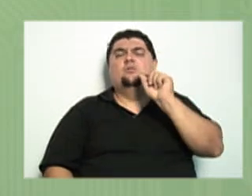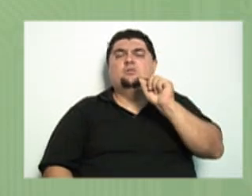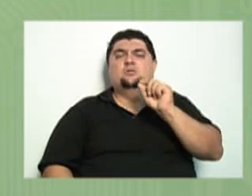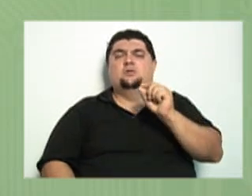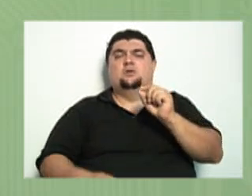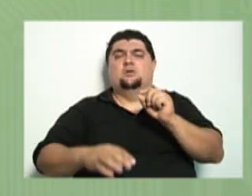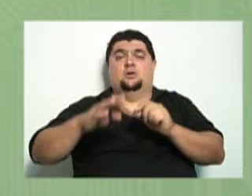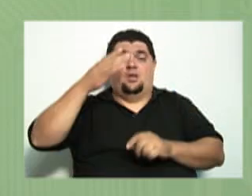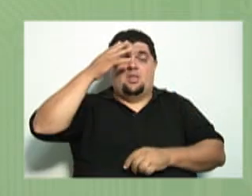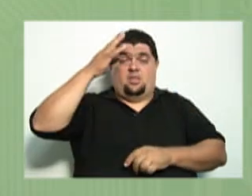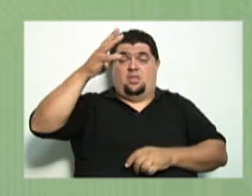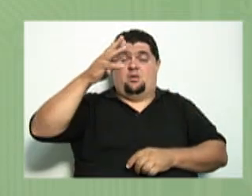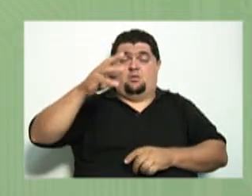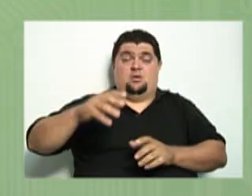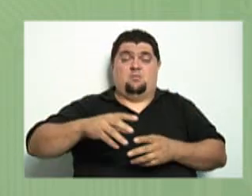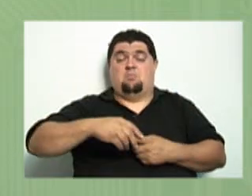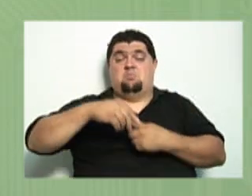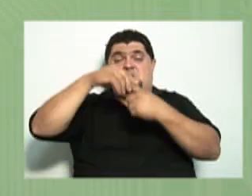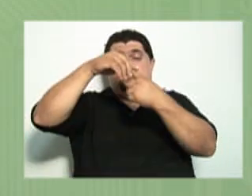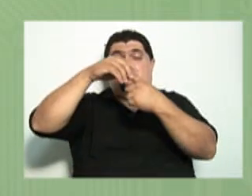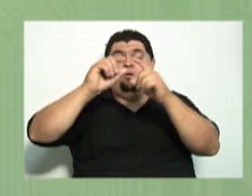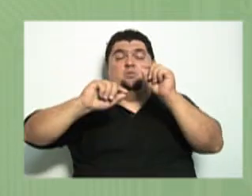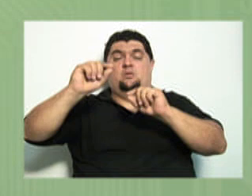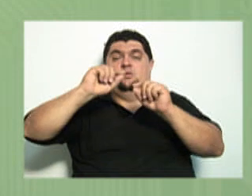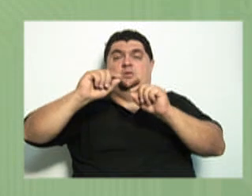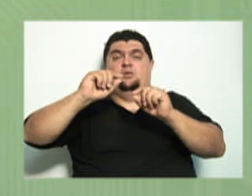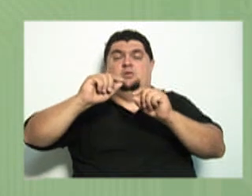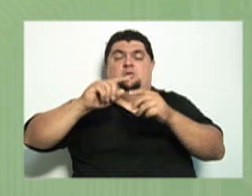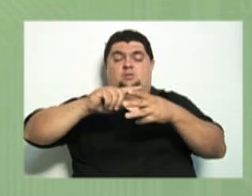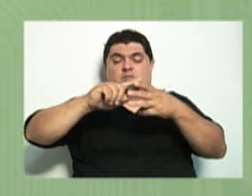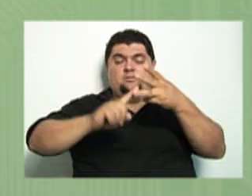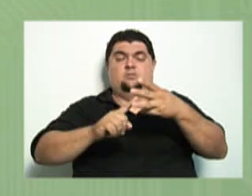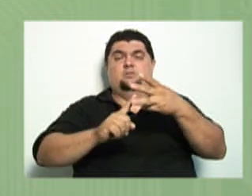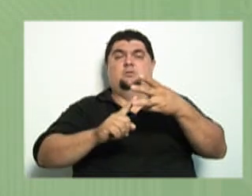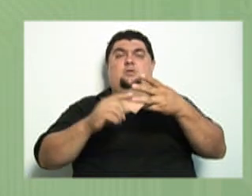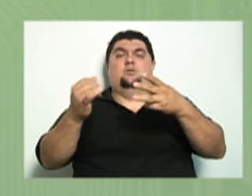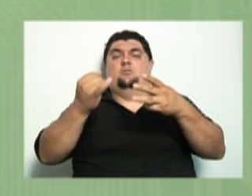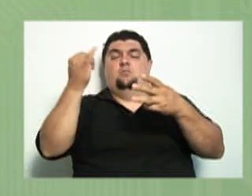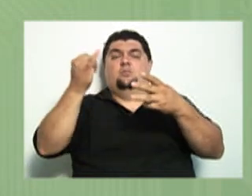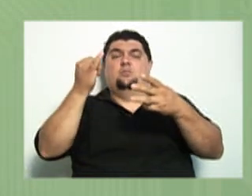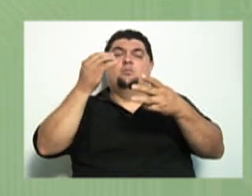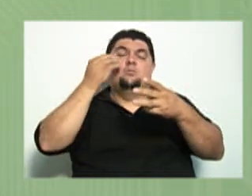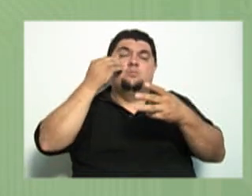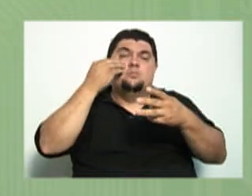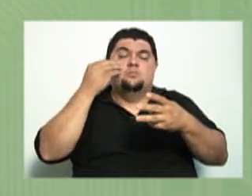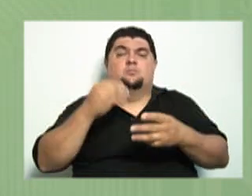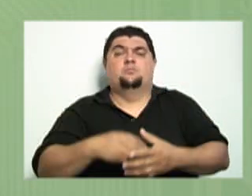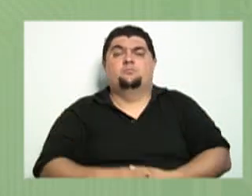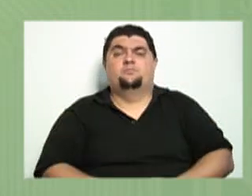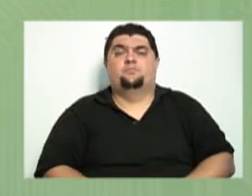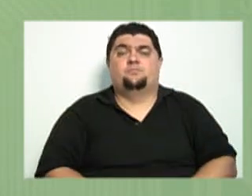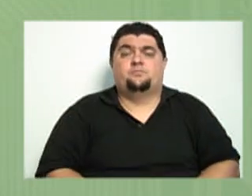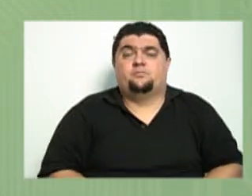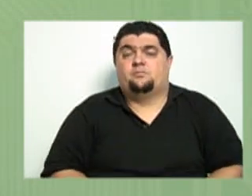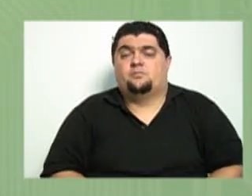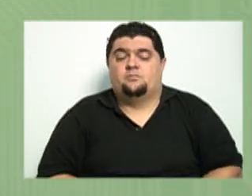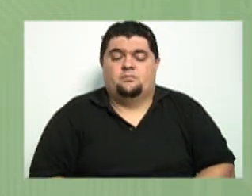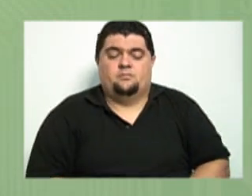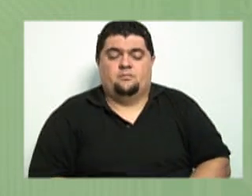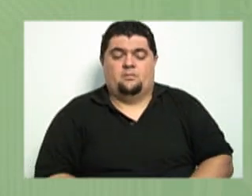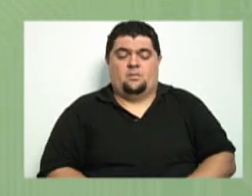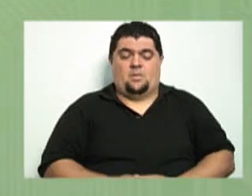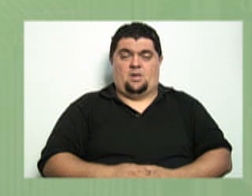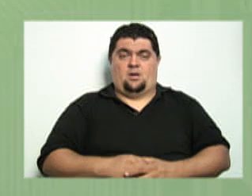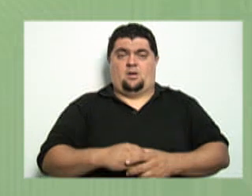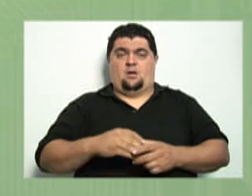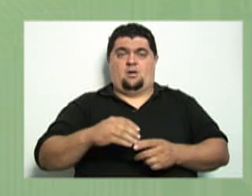teoria hoje em dia discutida de desenvolvimento, a gente fala de 3 dimensões do desenvolvimento sustentável. O desenvolvimento ele